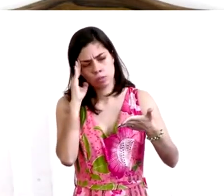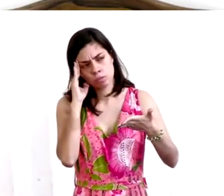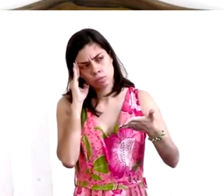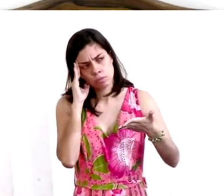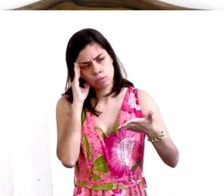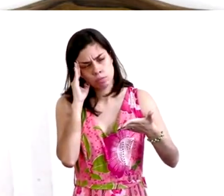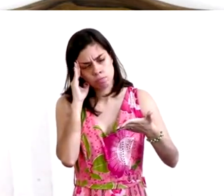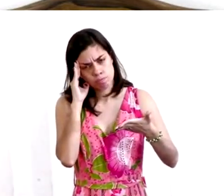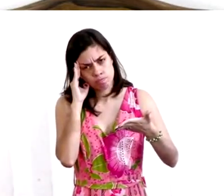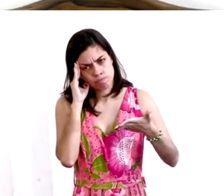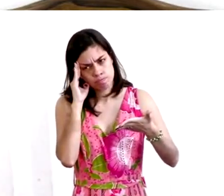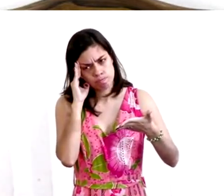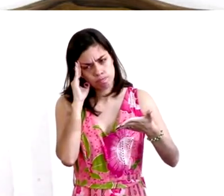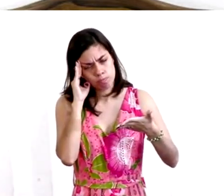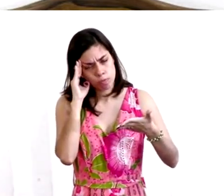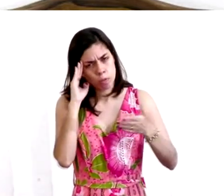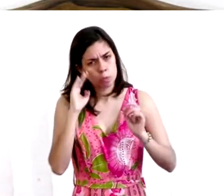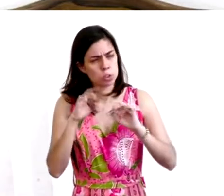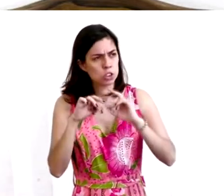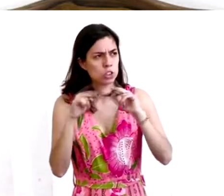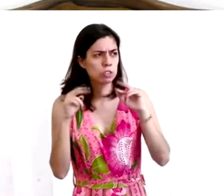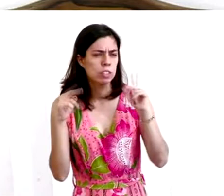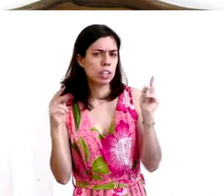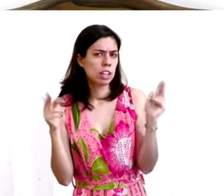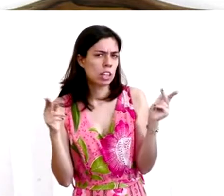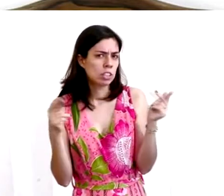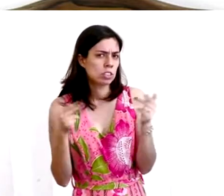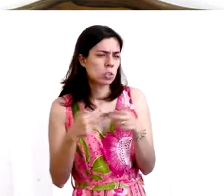arianos, lá no século IV,